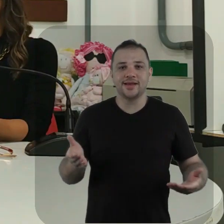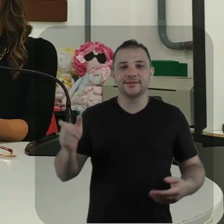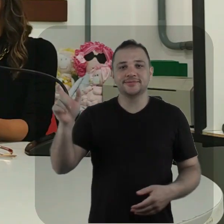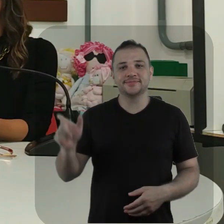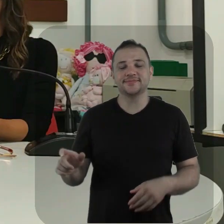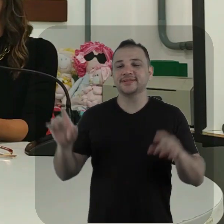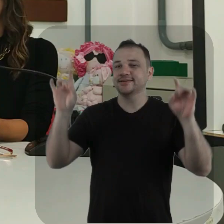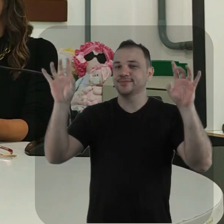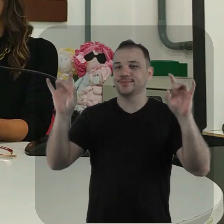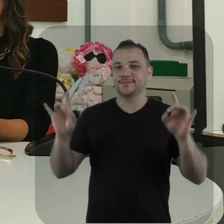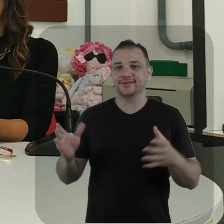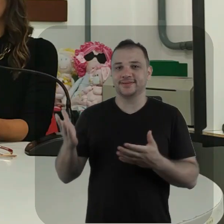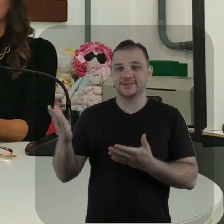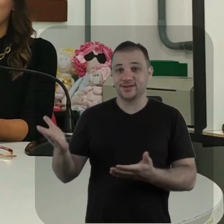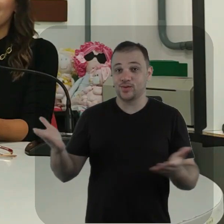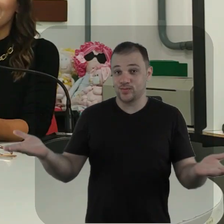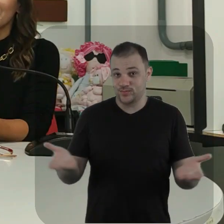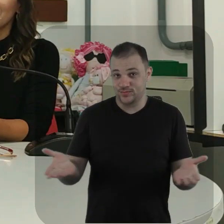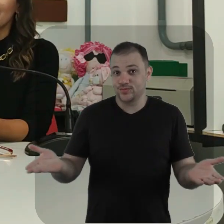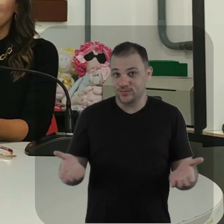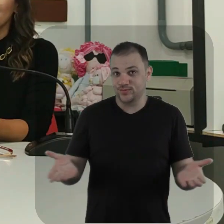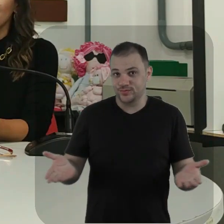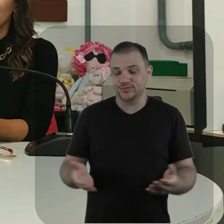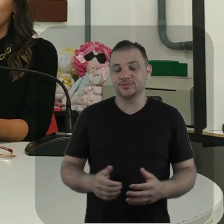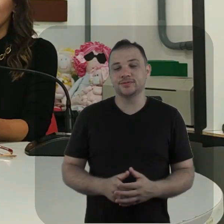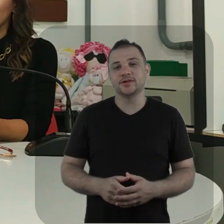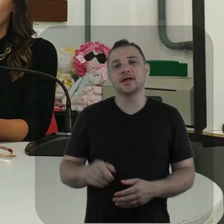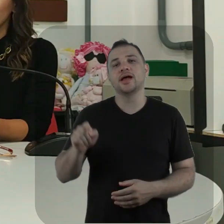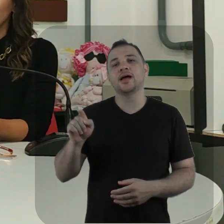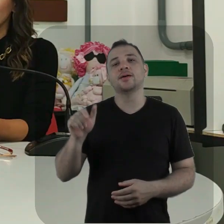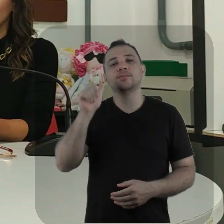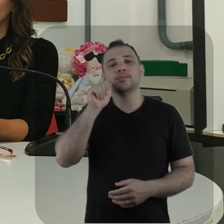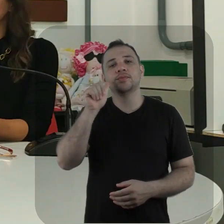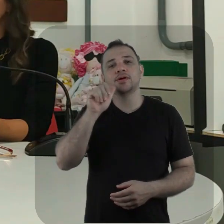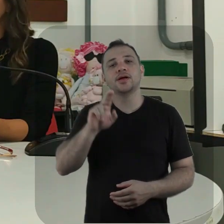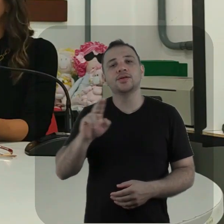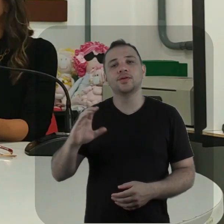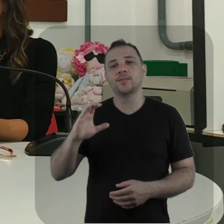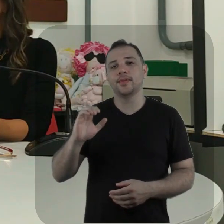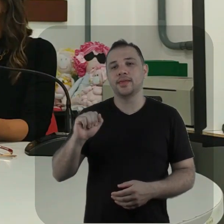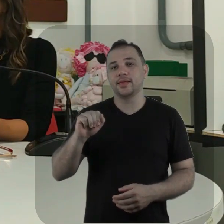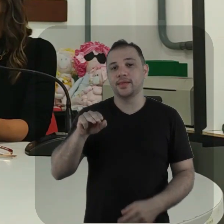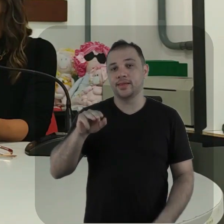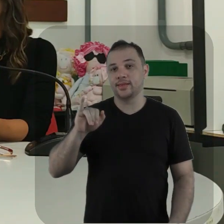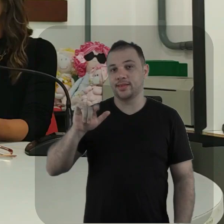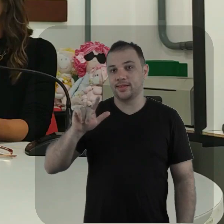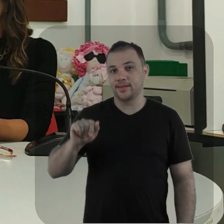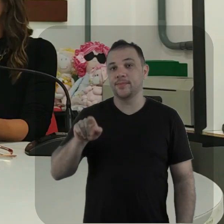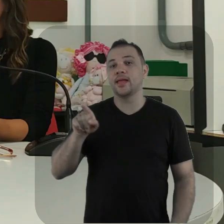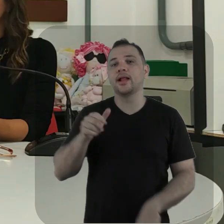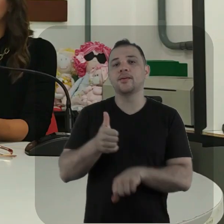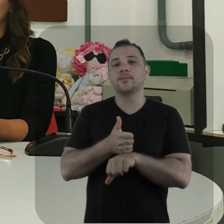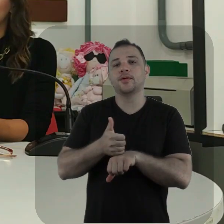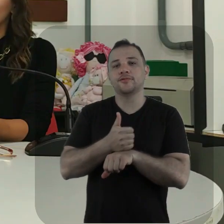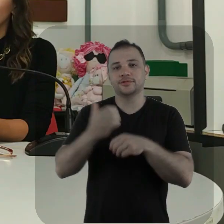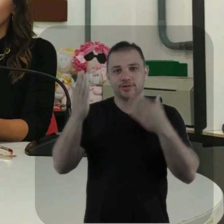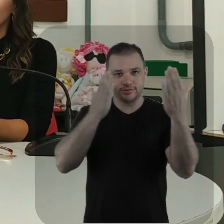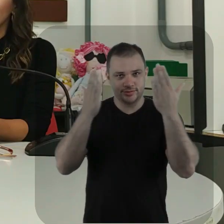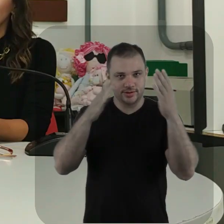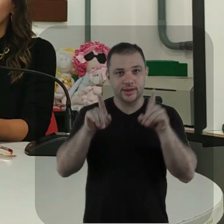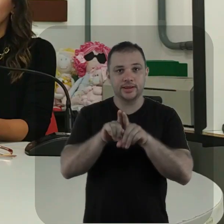aqui uma outra convidada super especial para o nosso episódio de hoje, que é a Camila. A Camila